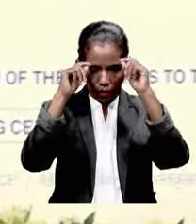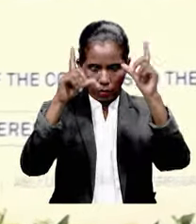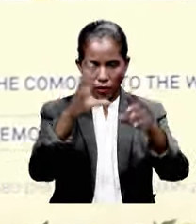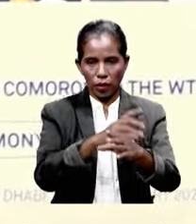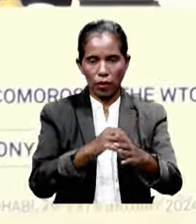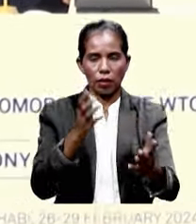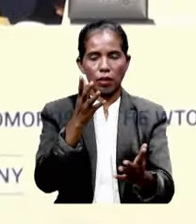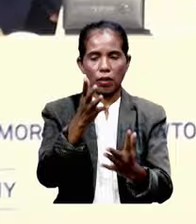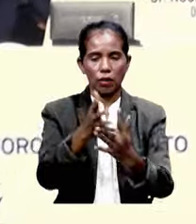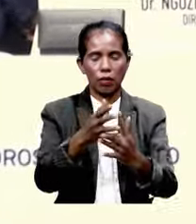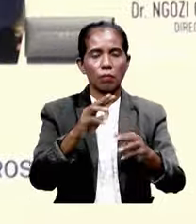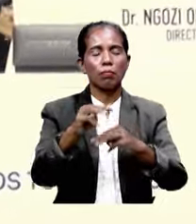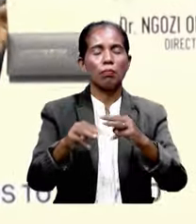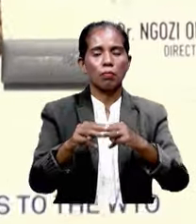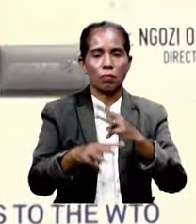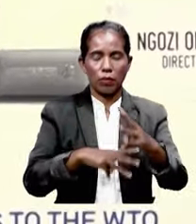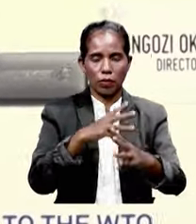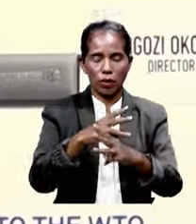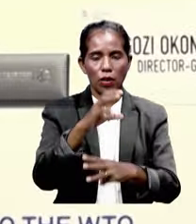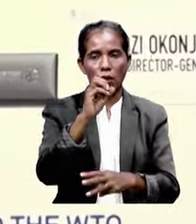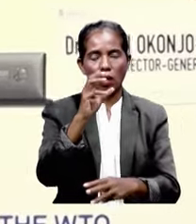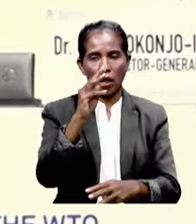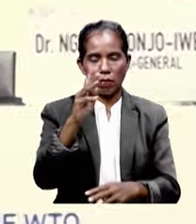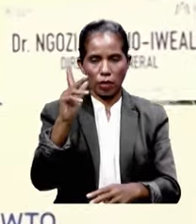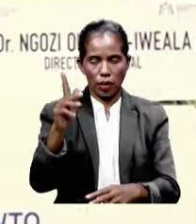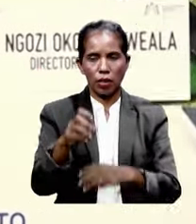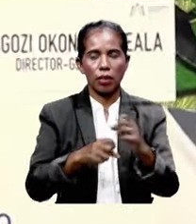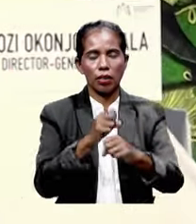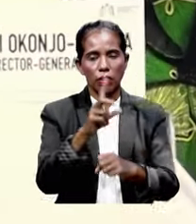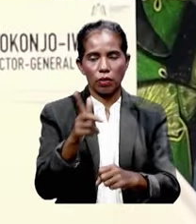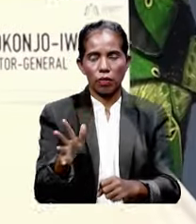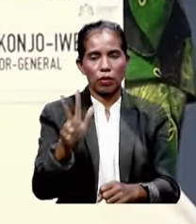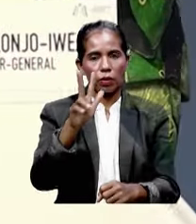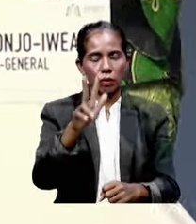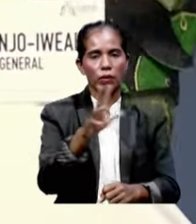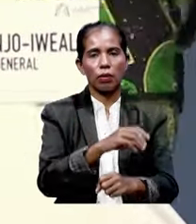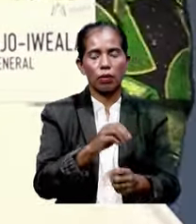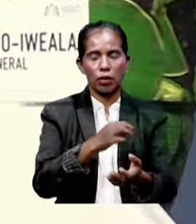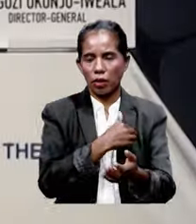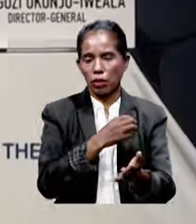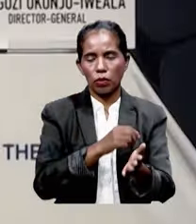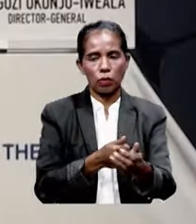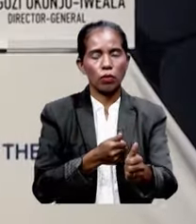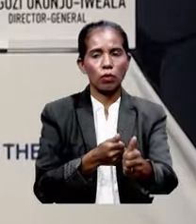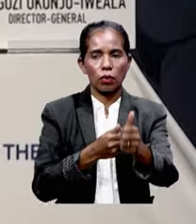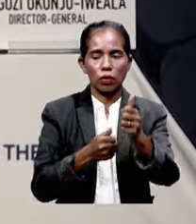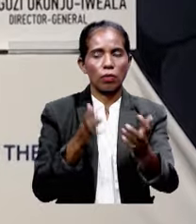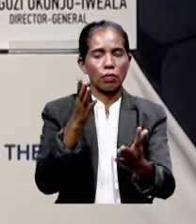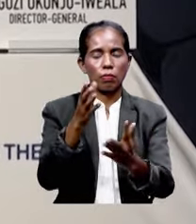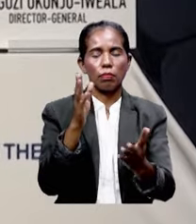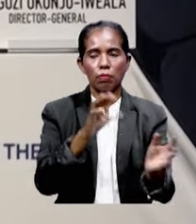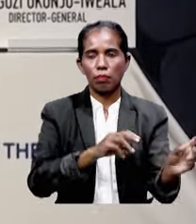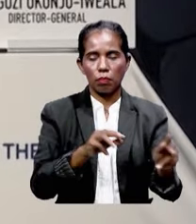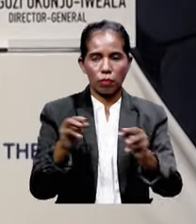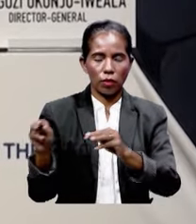ba Organização Mundial do Comércio ia fulan fevereiro tinang riroron resintolu mai bese dau prensa requisito soto nune adia fali ba fevereiro tinang